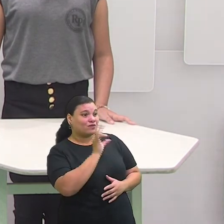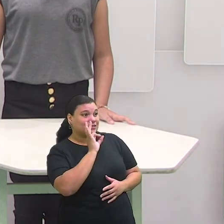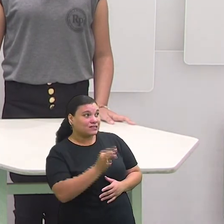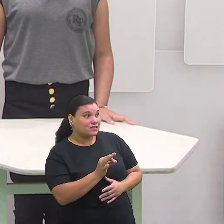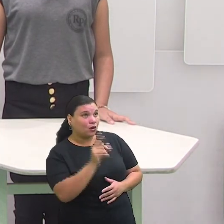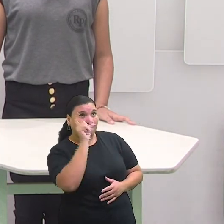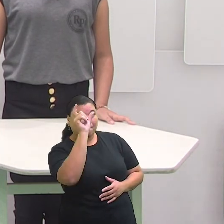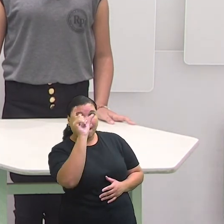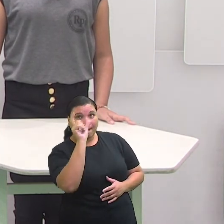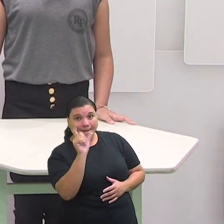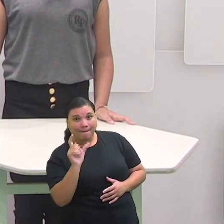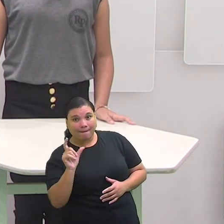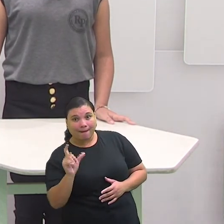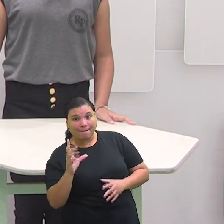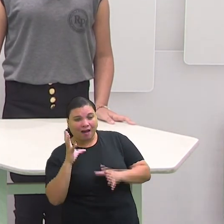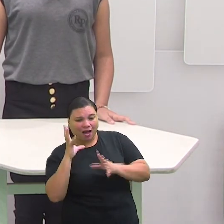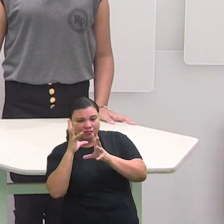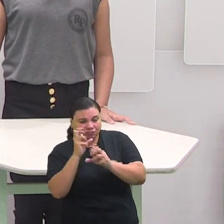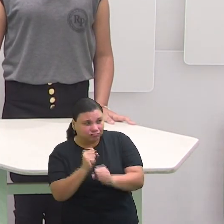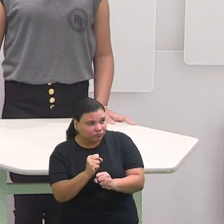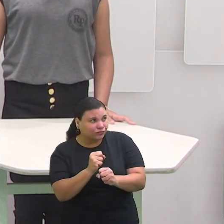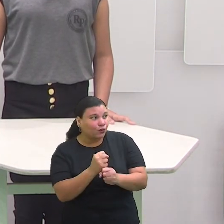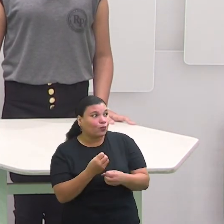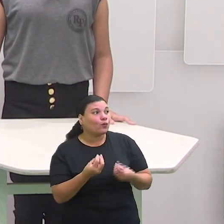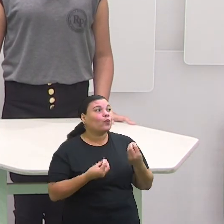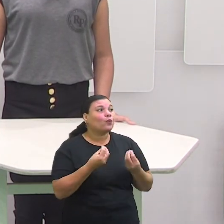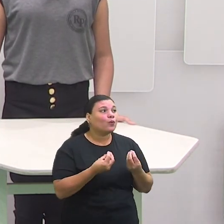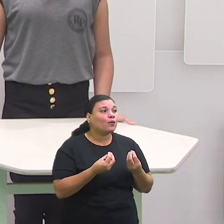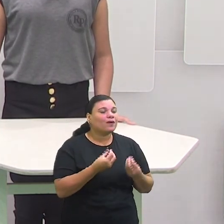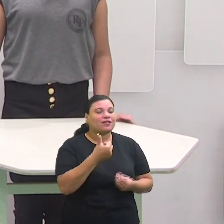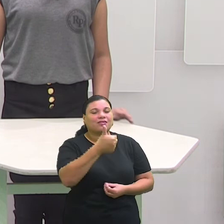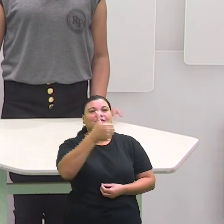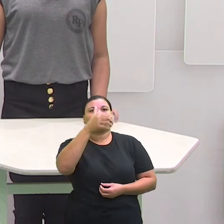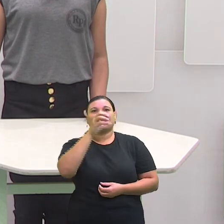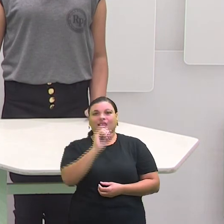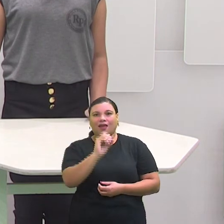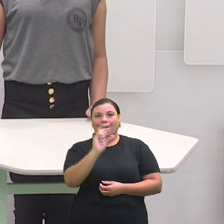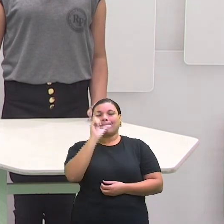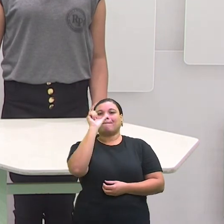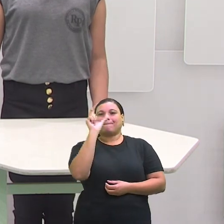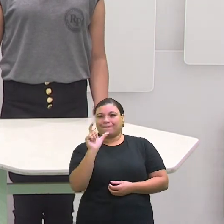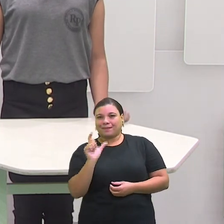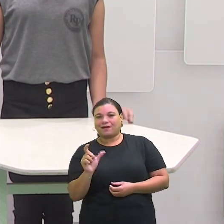fez os 10 pontos, acertou todas as palavras. É isso aí! Meus parabéns!